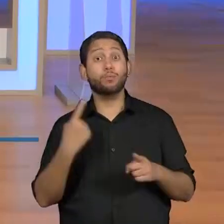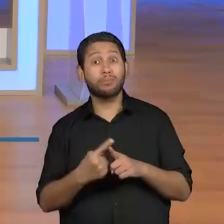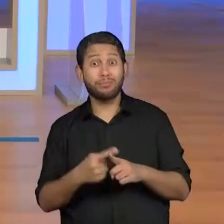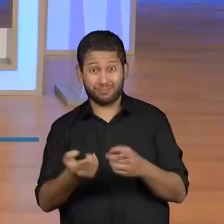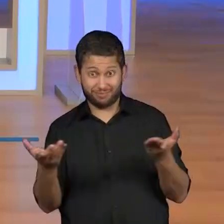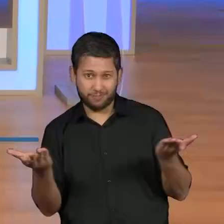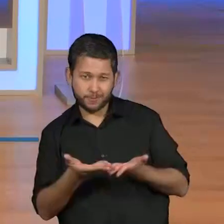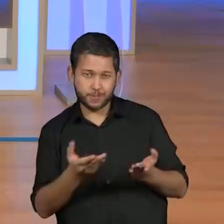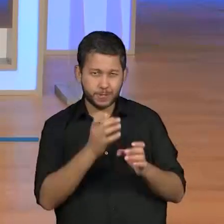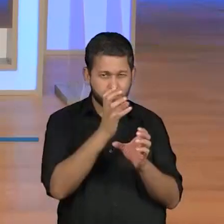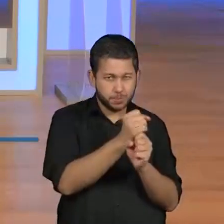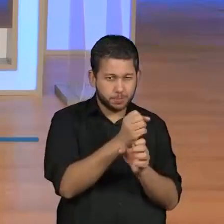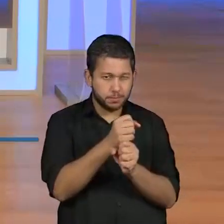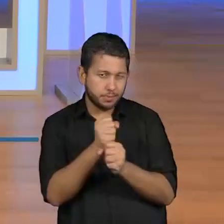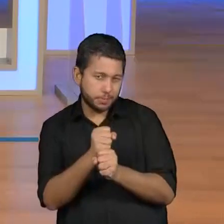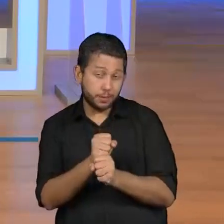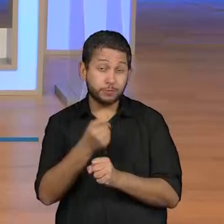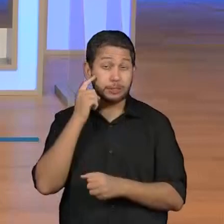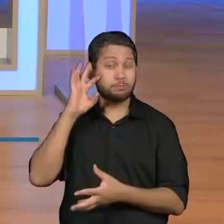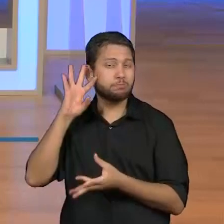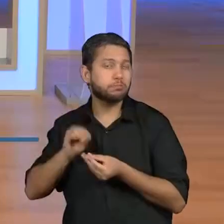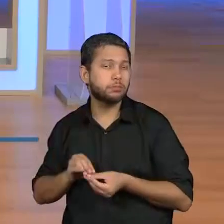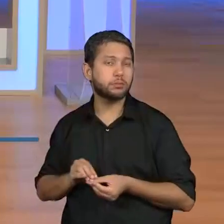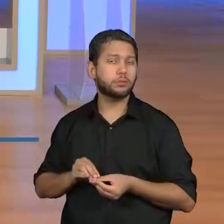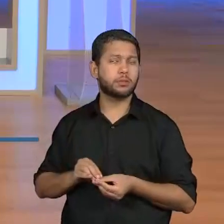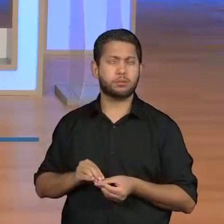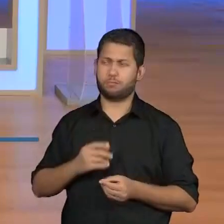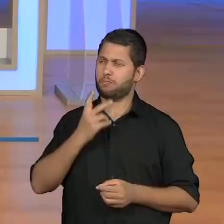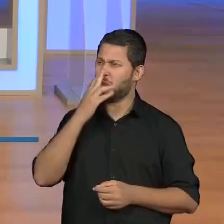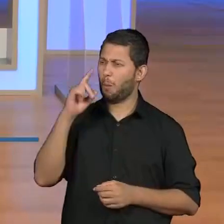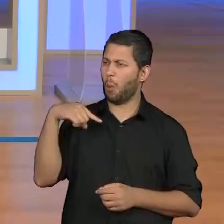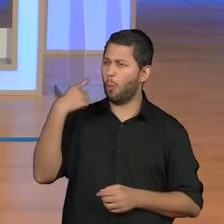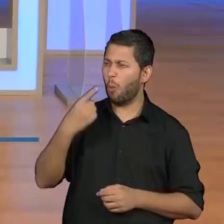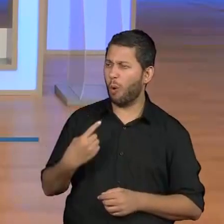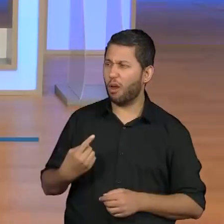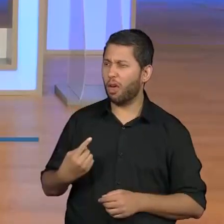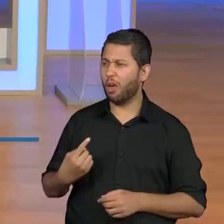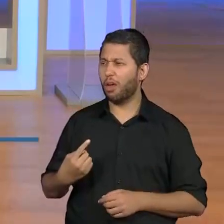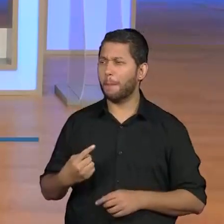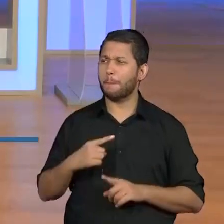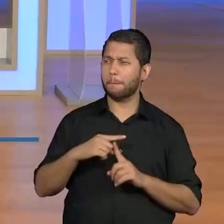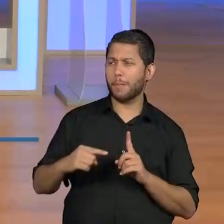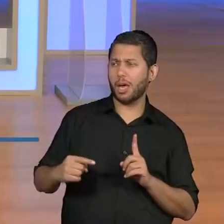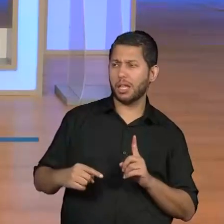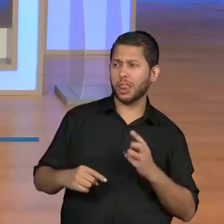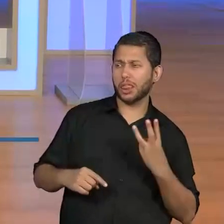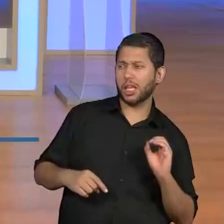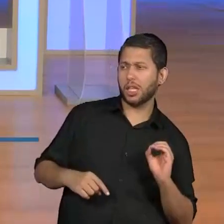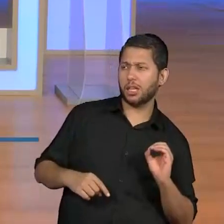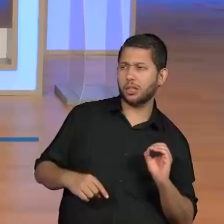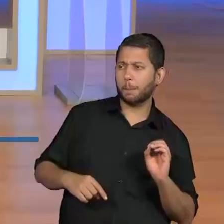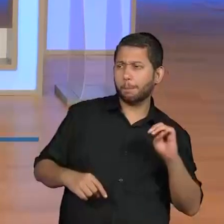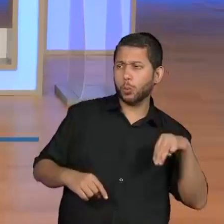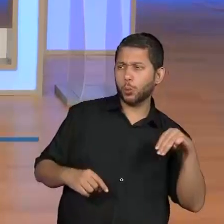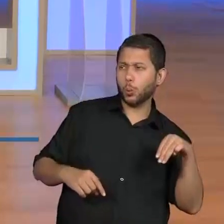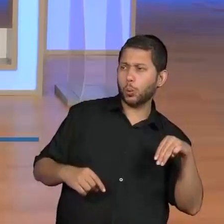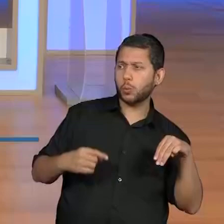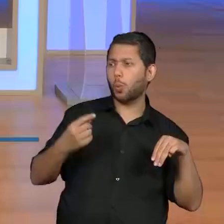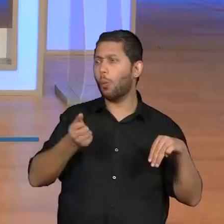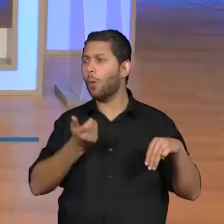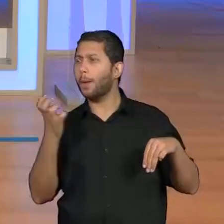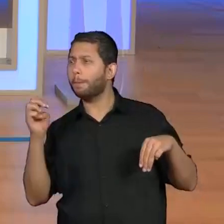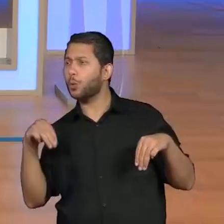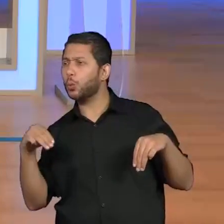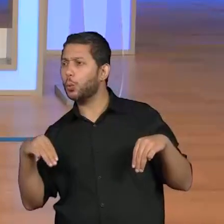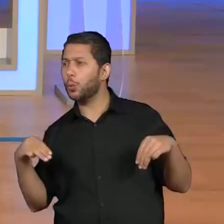são muito importantes quando a gente vai resolver problemas com o tempo, tá bom? Com as horas. Então, eu